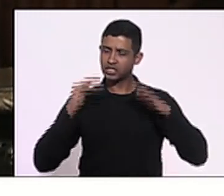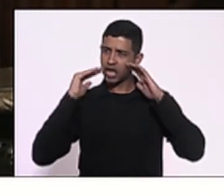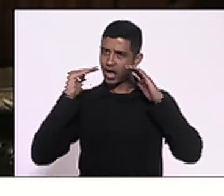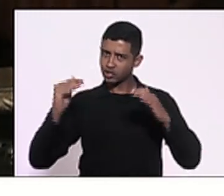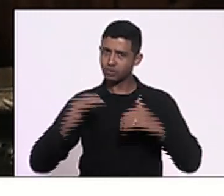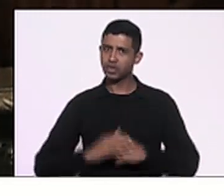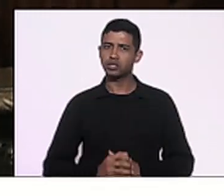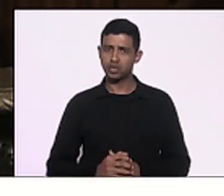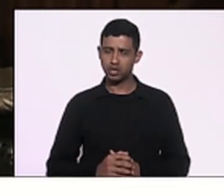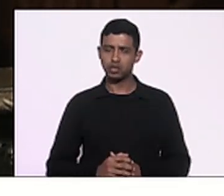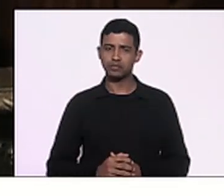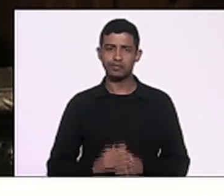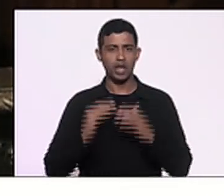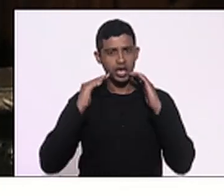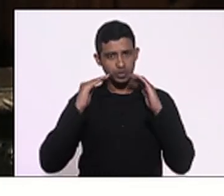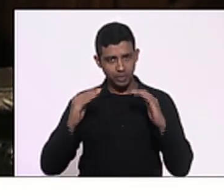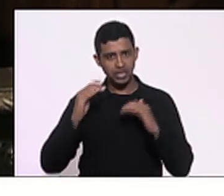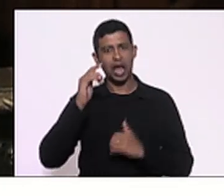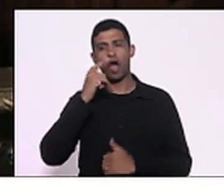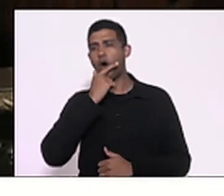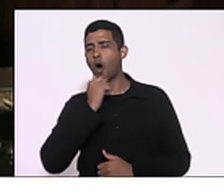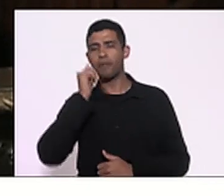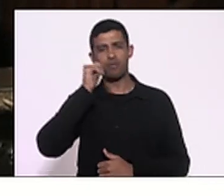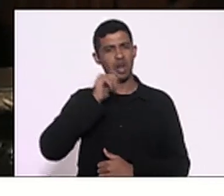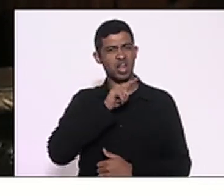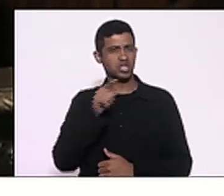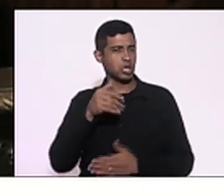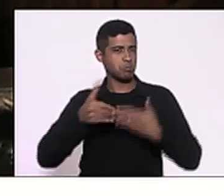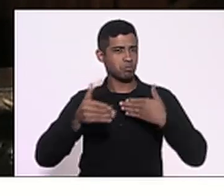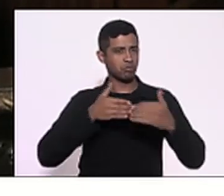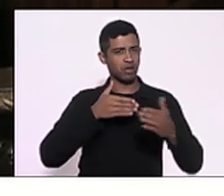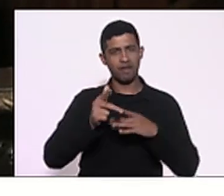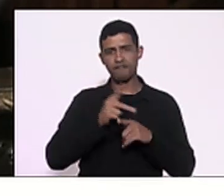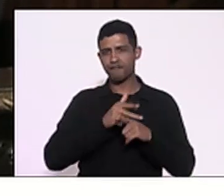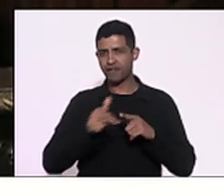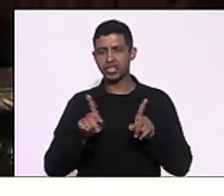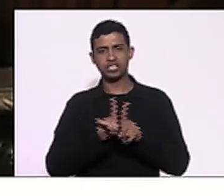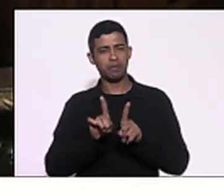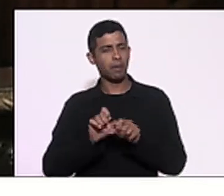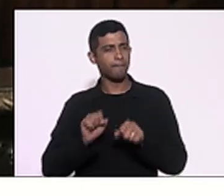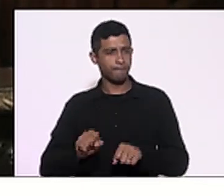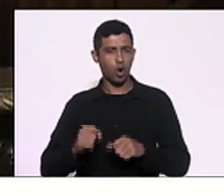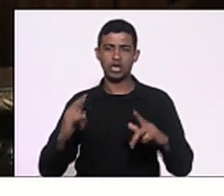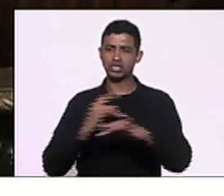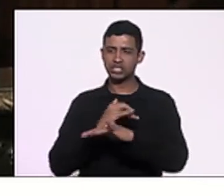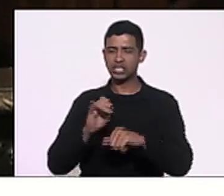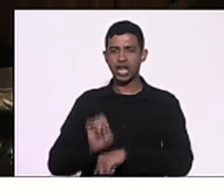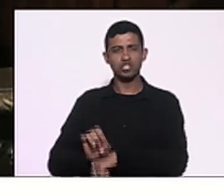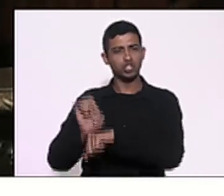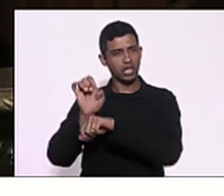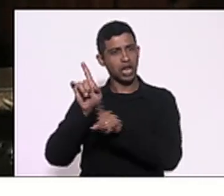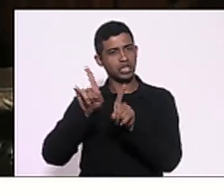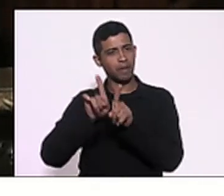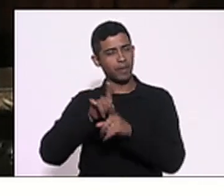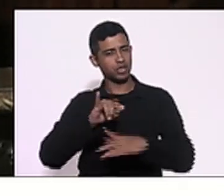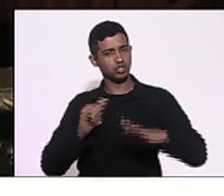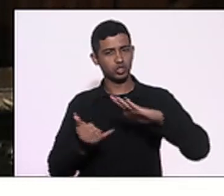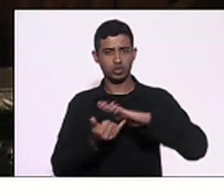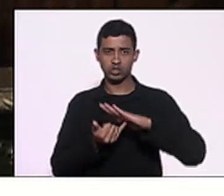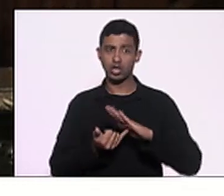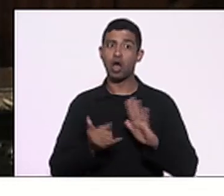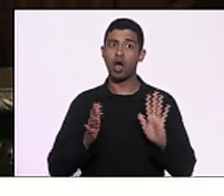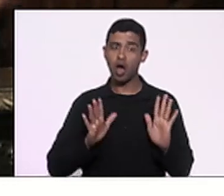em estado puro o conceito de balbúrdia. Por isso, nós reivindicamos